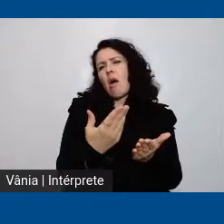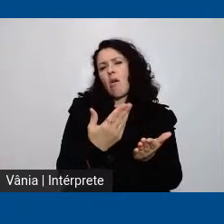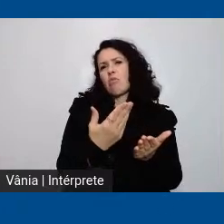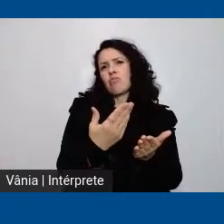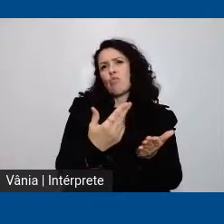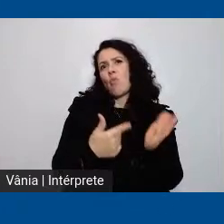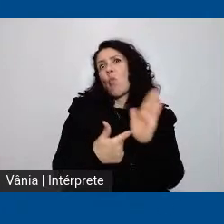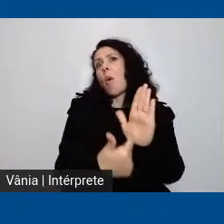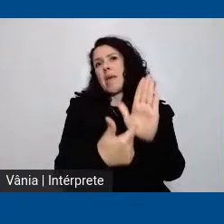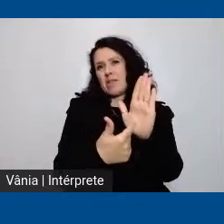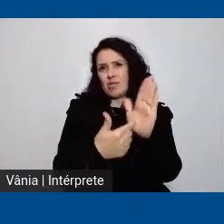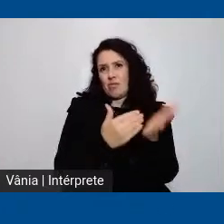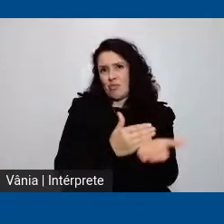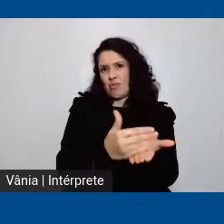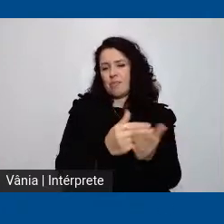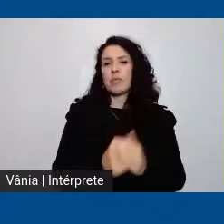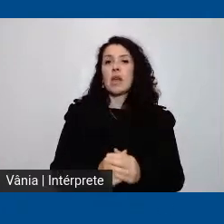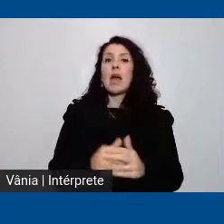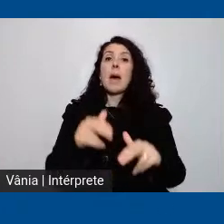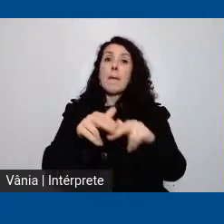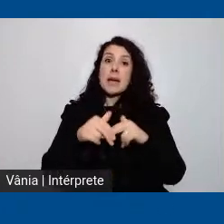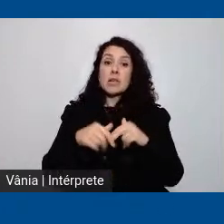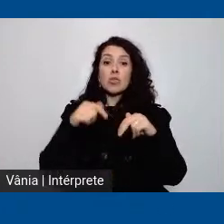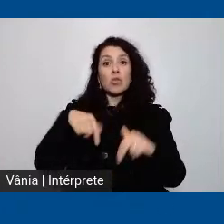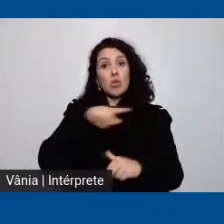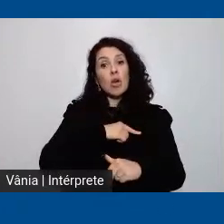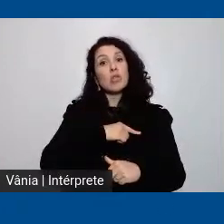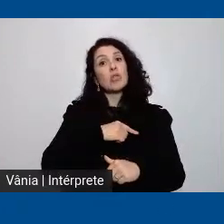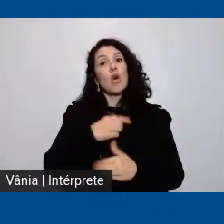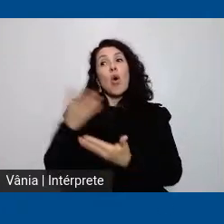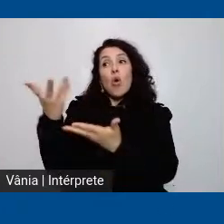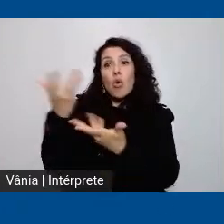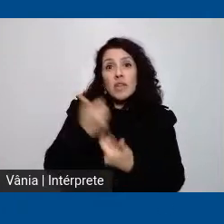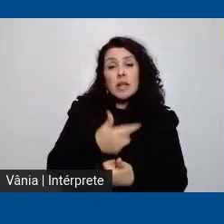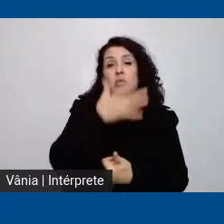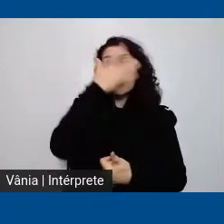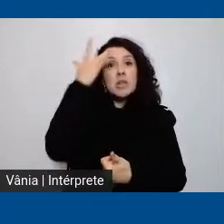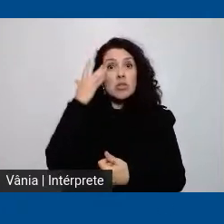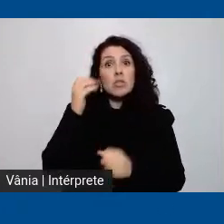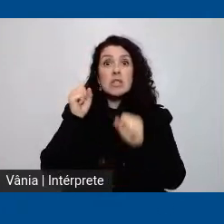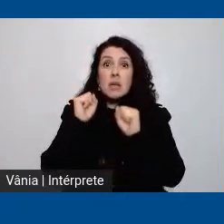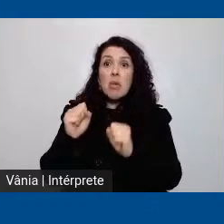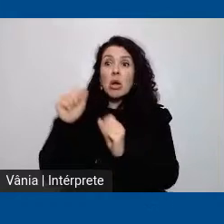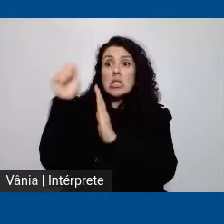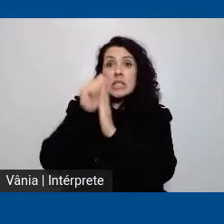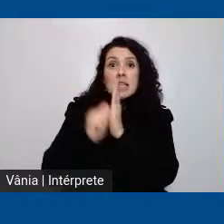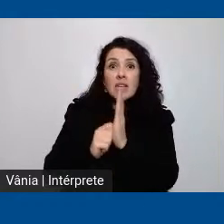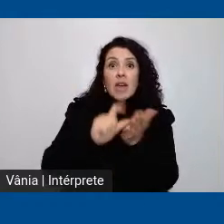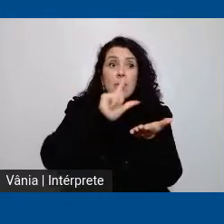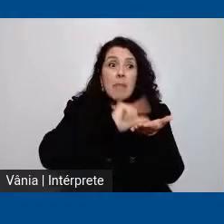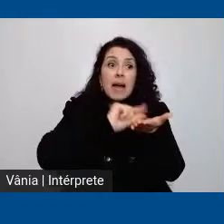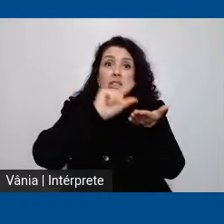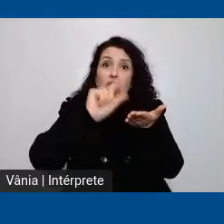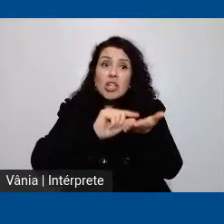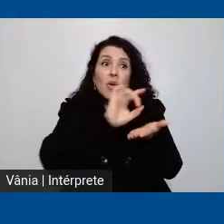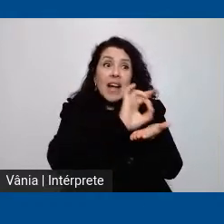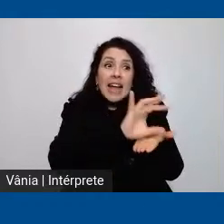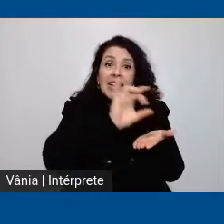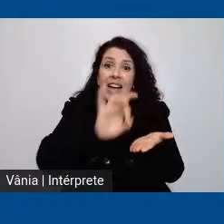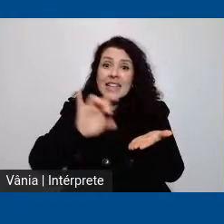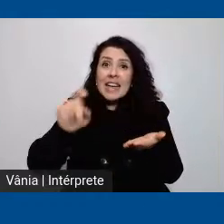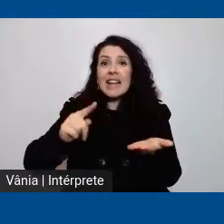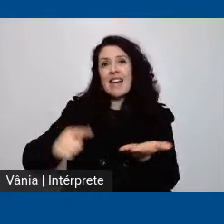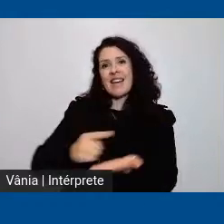para isso, então, convidamos pessoas para escrever um artigo para cada caderno. E, em